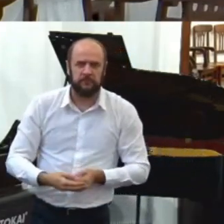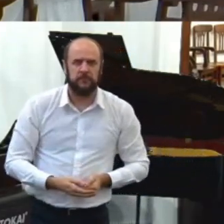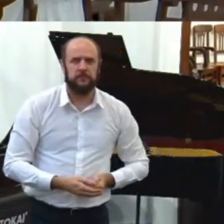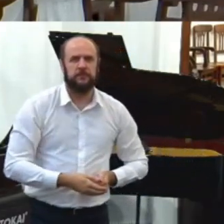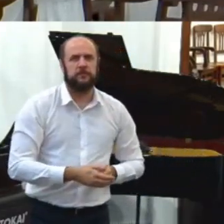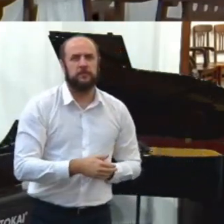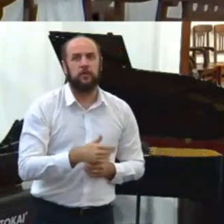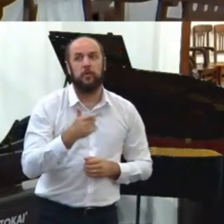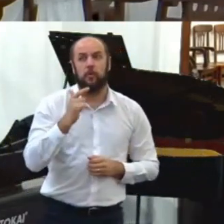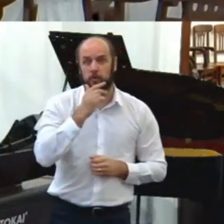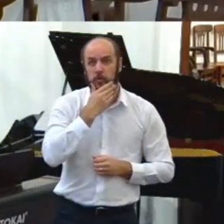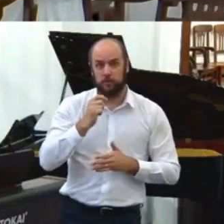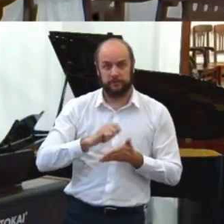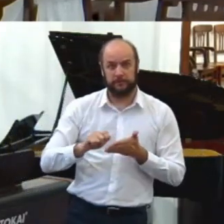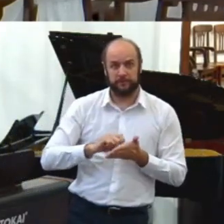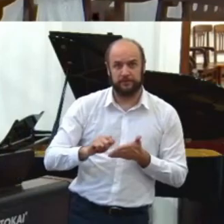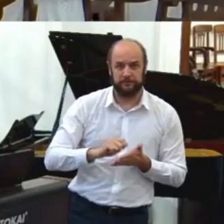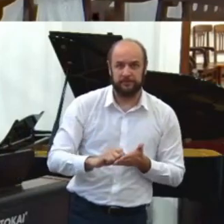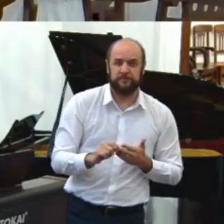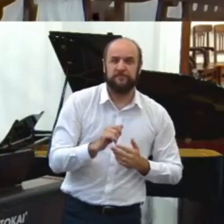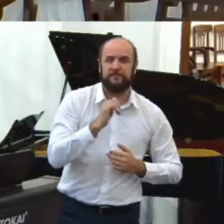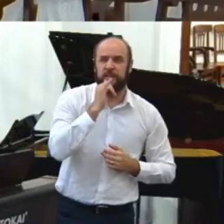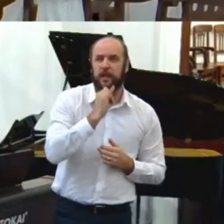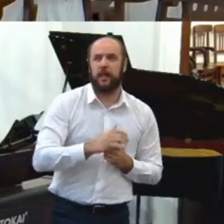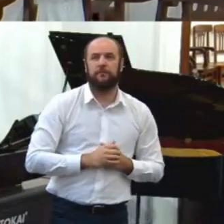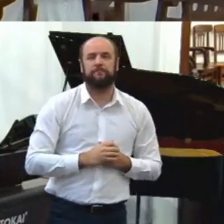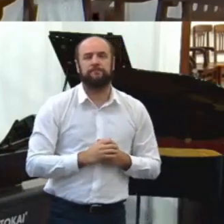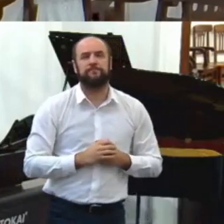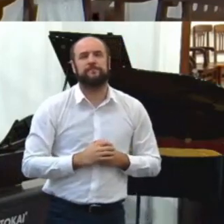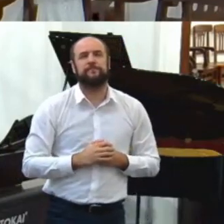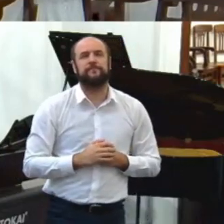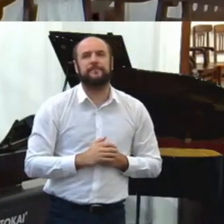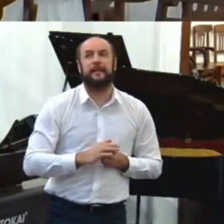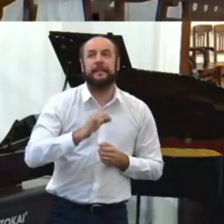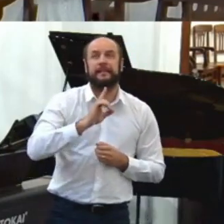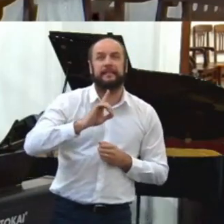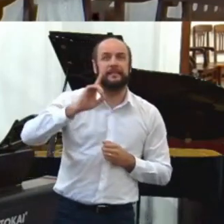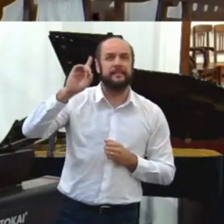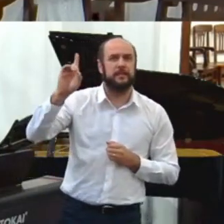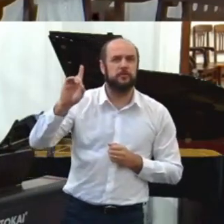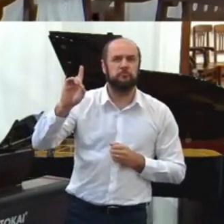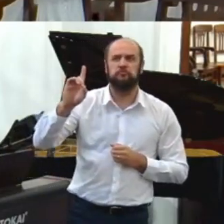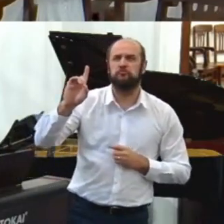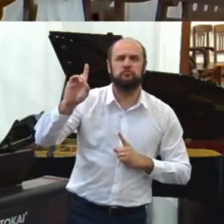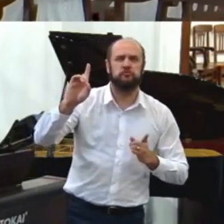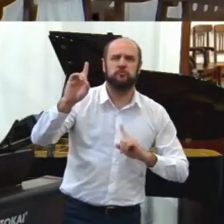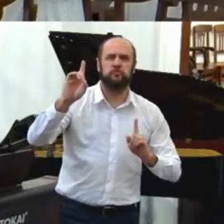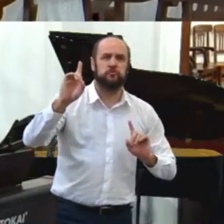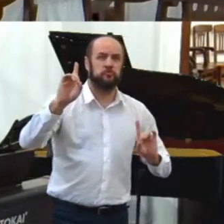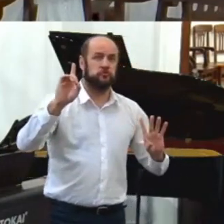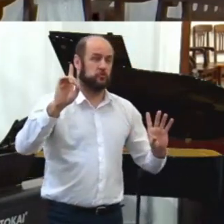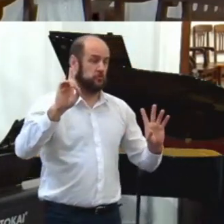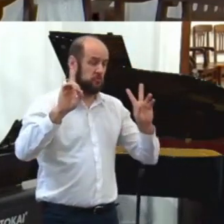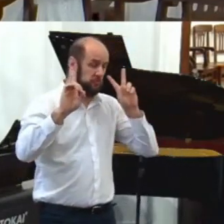Herman Bavinck disse no seu livro Dogmática Reformada, Deus não é um espectador